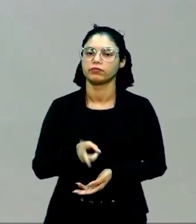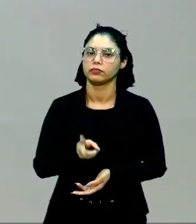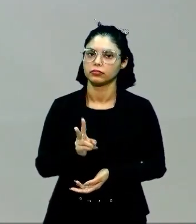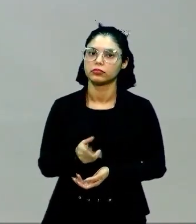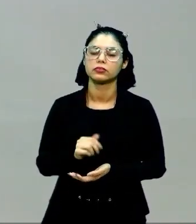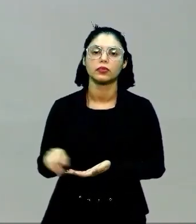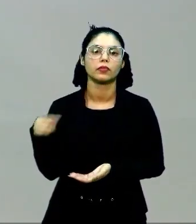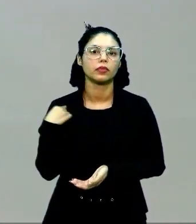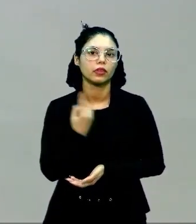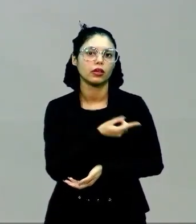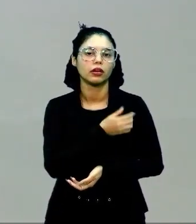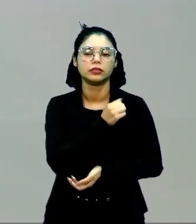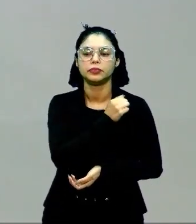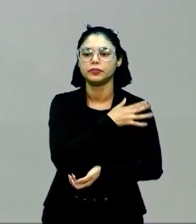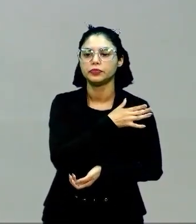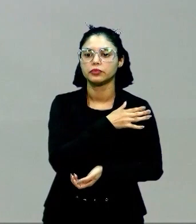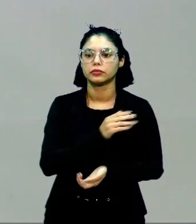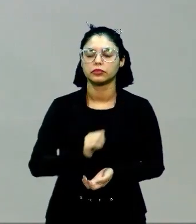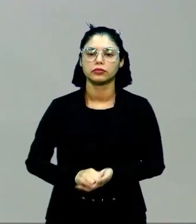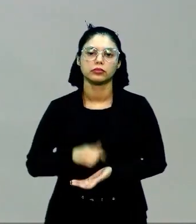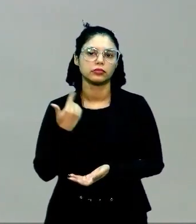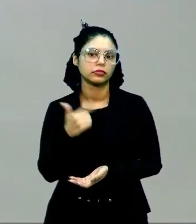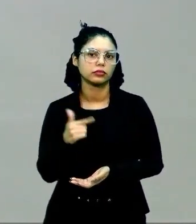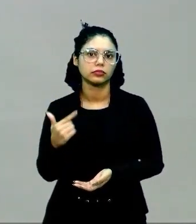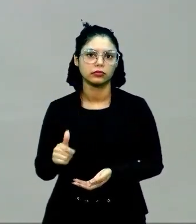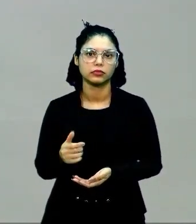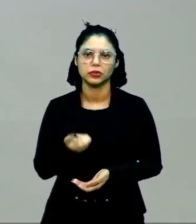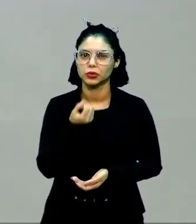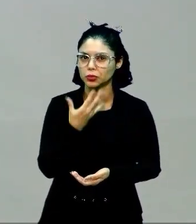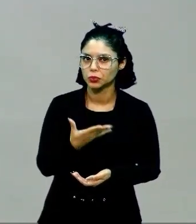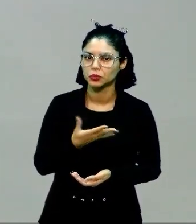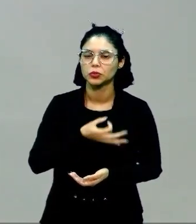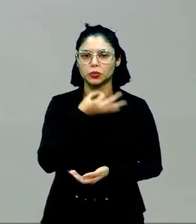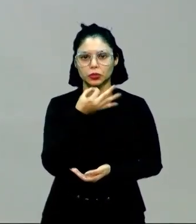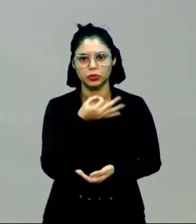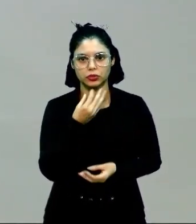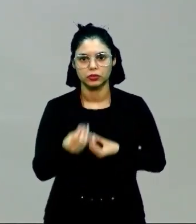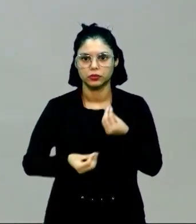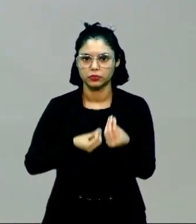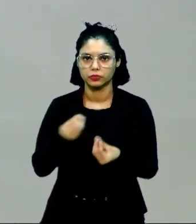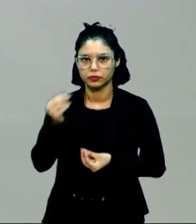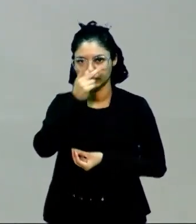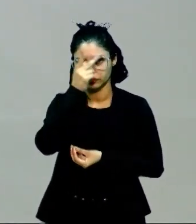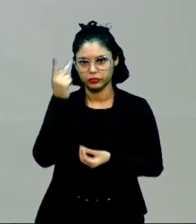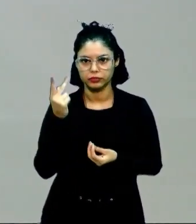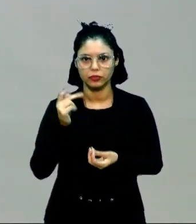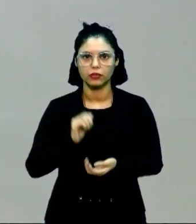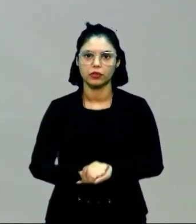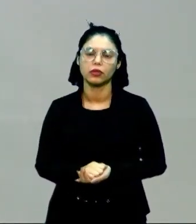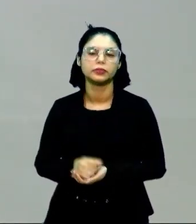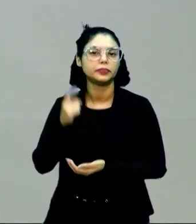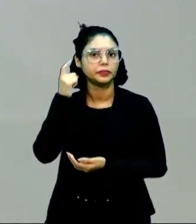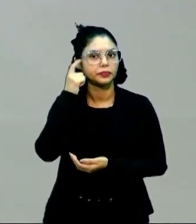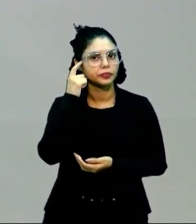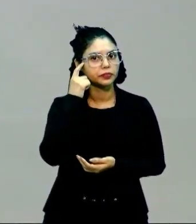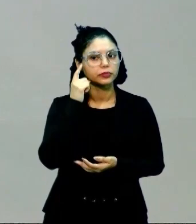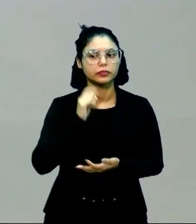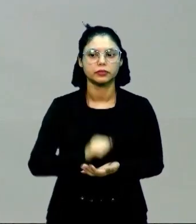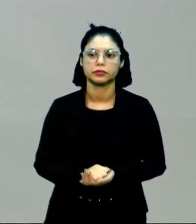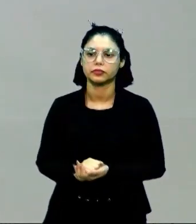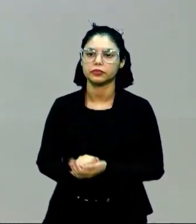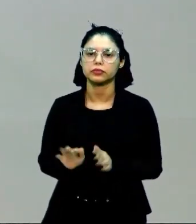vezes, os nossos preconceitos eles não têm uma boa fundamentação. É como se a pessoa tivesse um